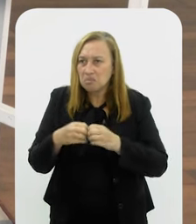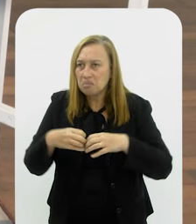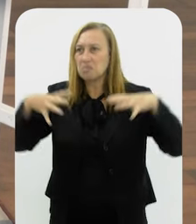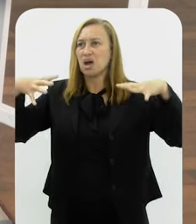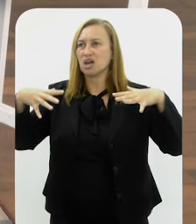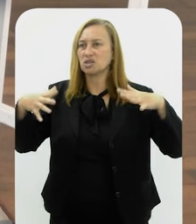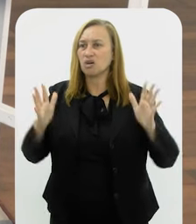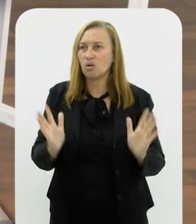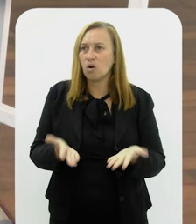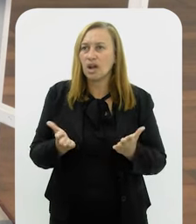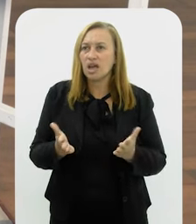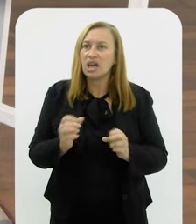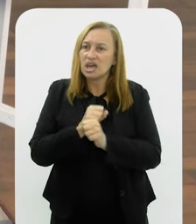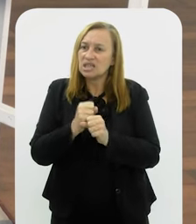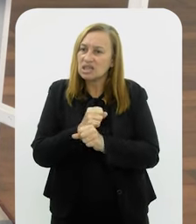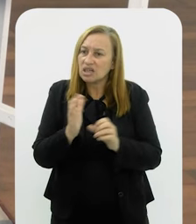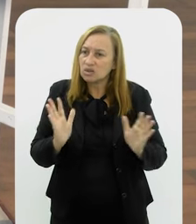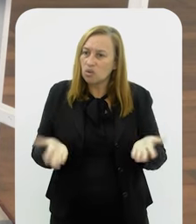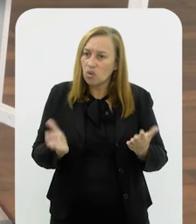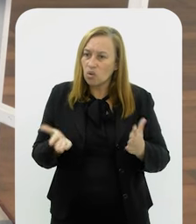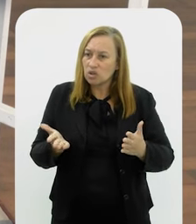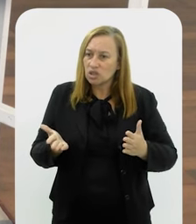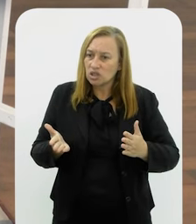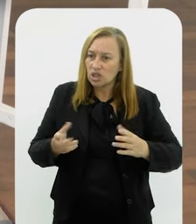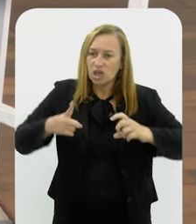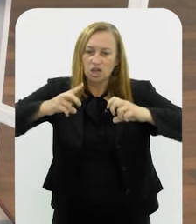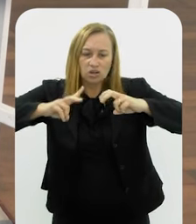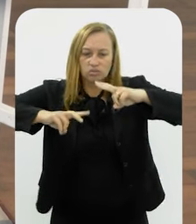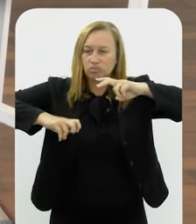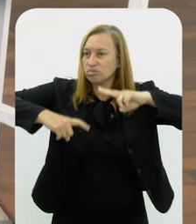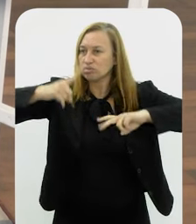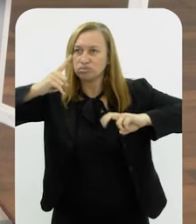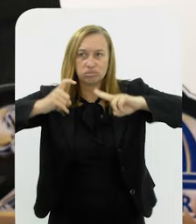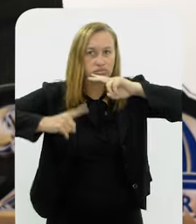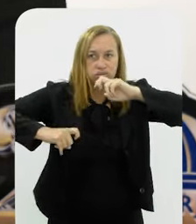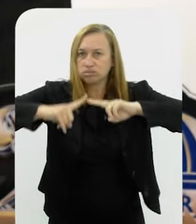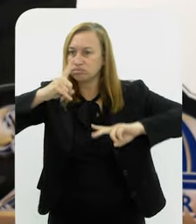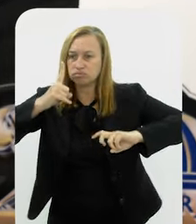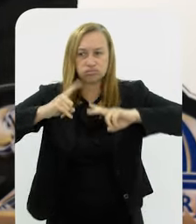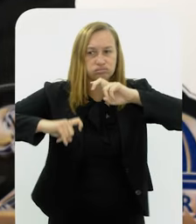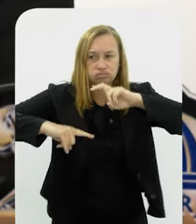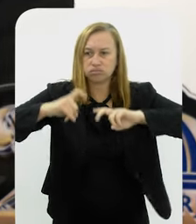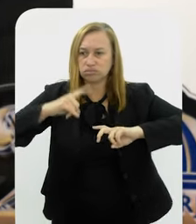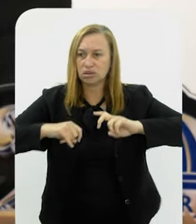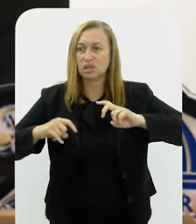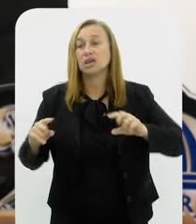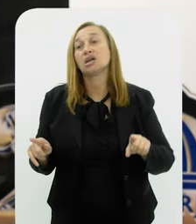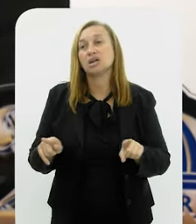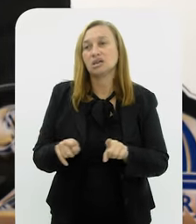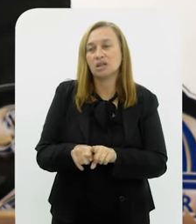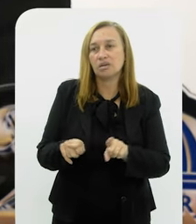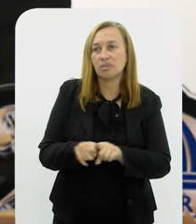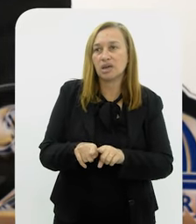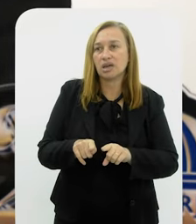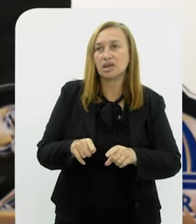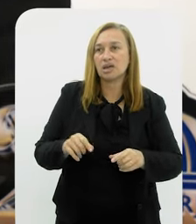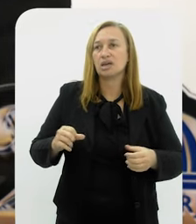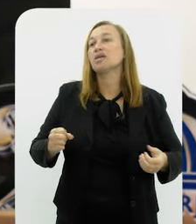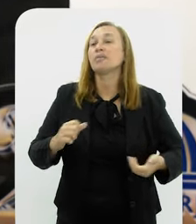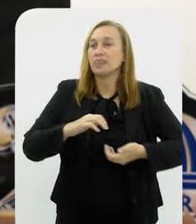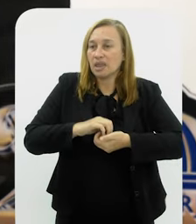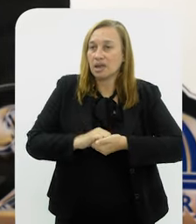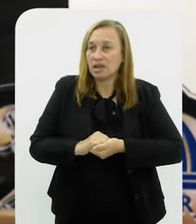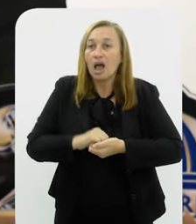isso? Hoje, esse ano, a luz da Grande Rio e da Viradouro também foi um impacto muito grande. Assim, muito. Eu costumo dizer que são as escolas que